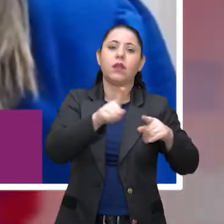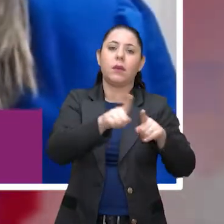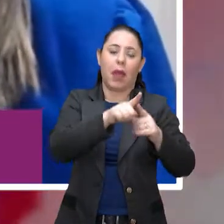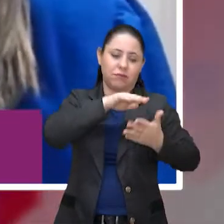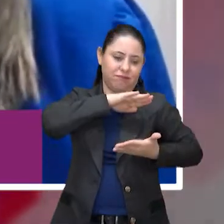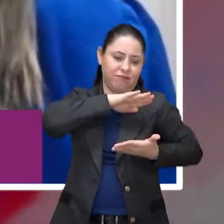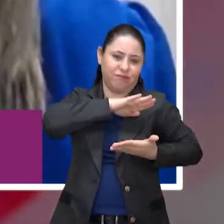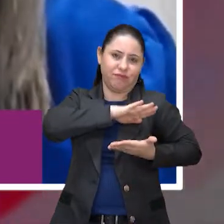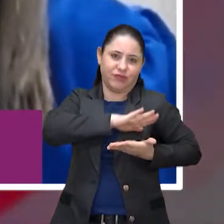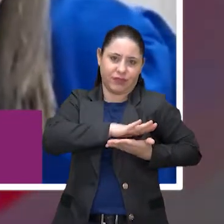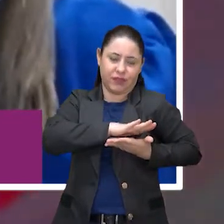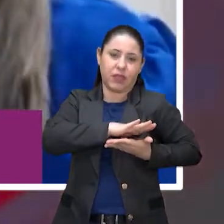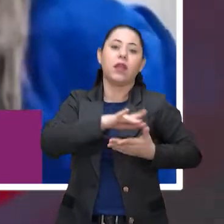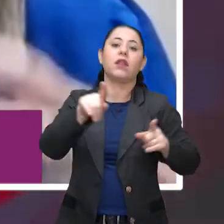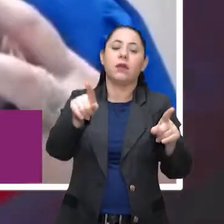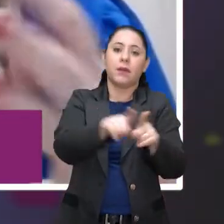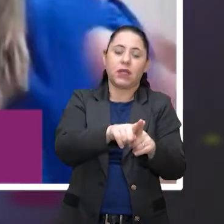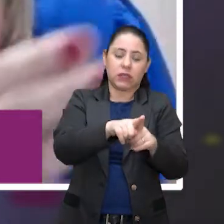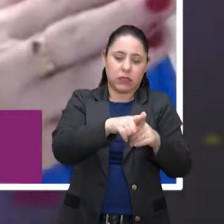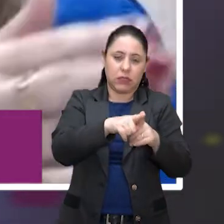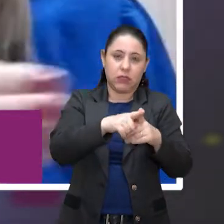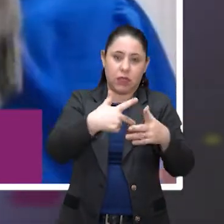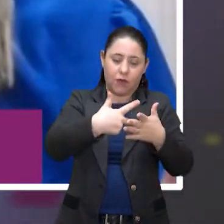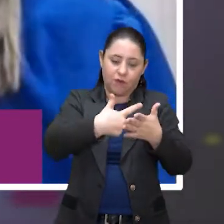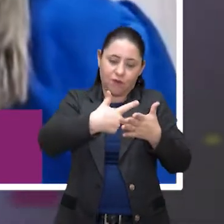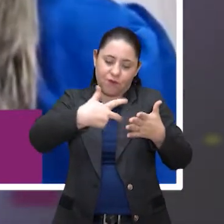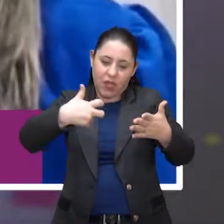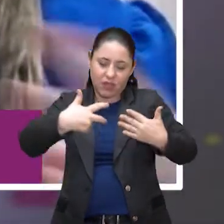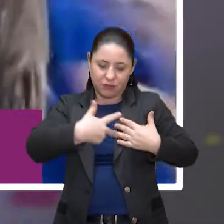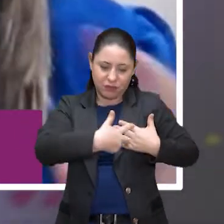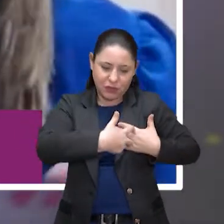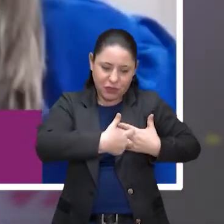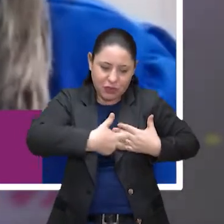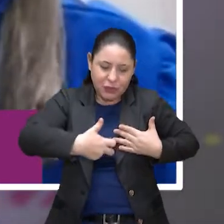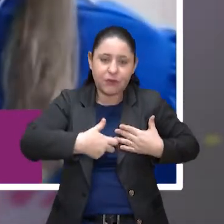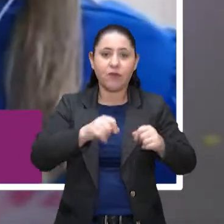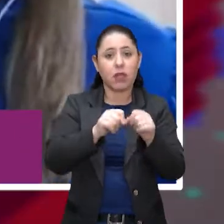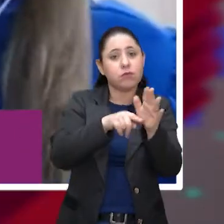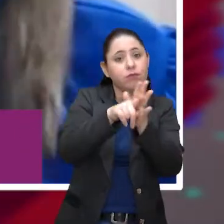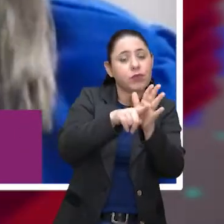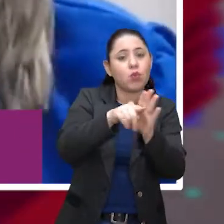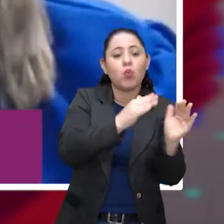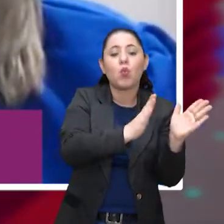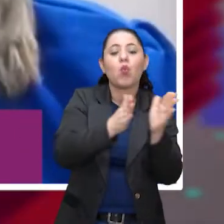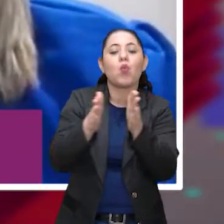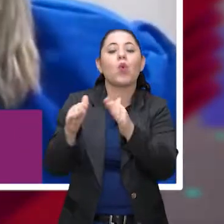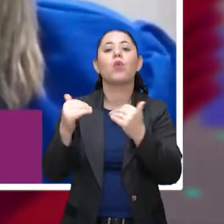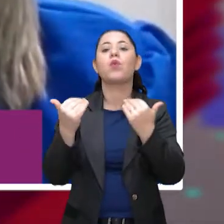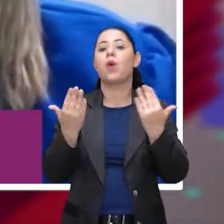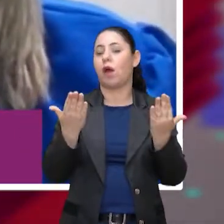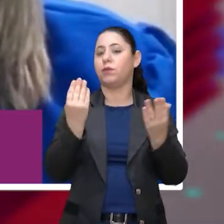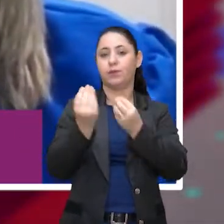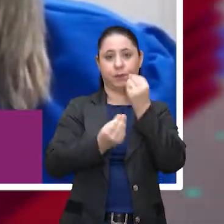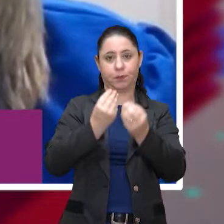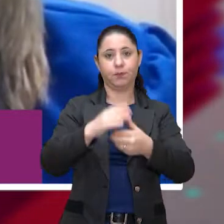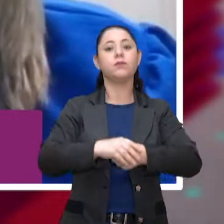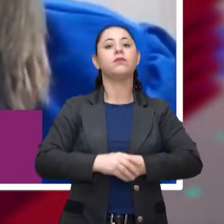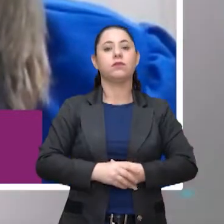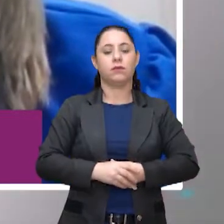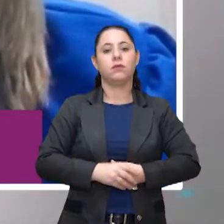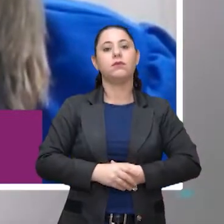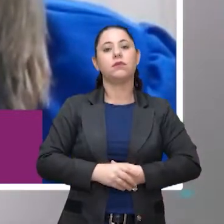radiografia, né, a mamografia, biópsia, qual que é essa sequência de investigação?